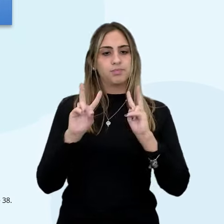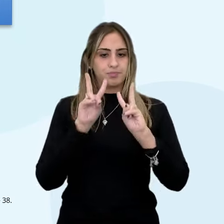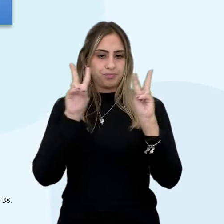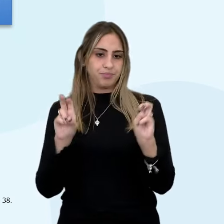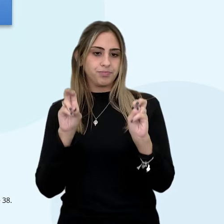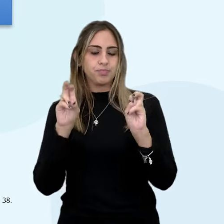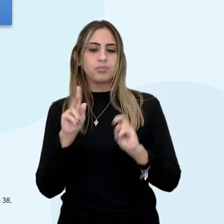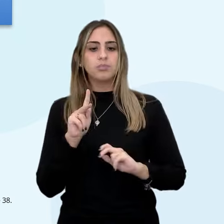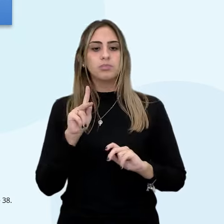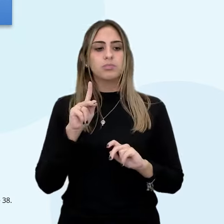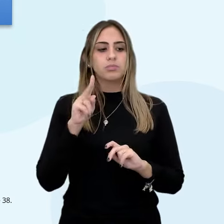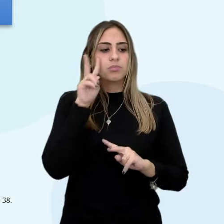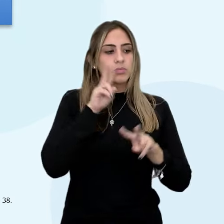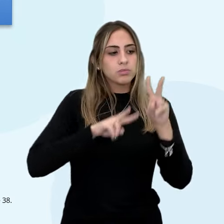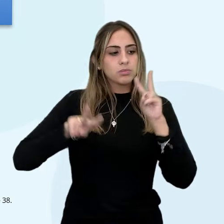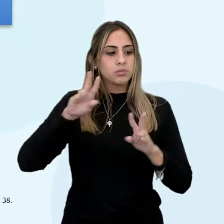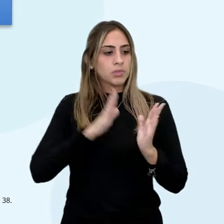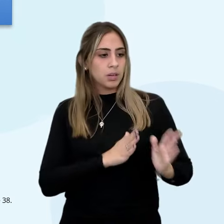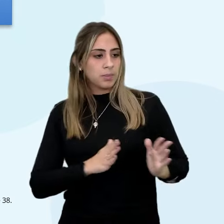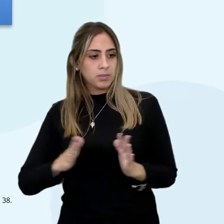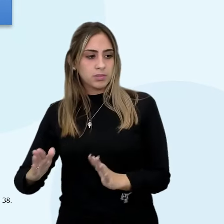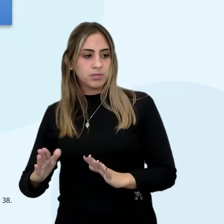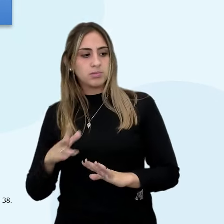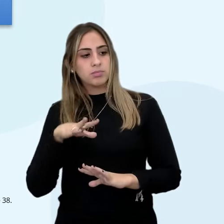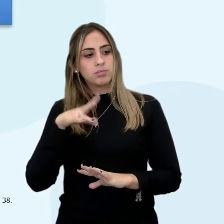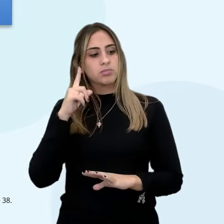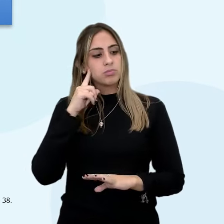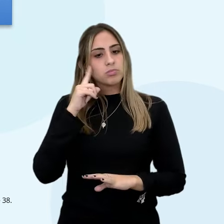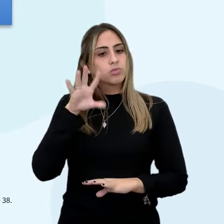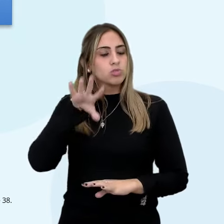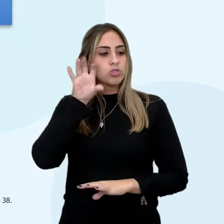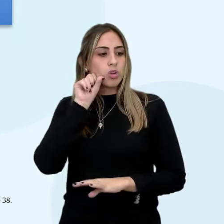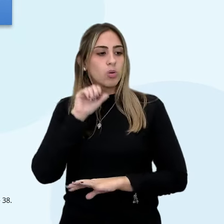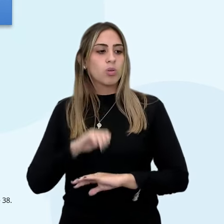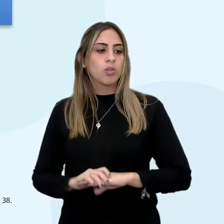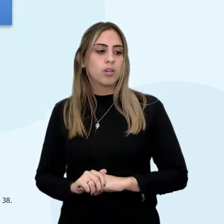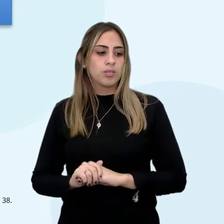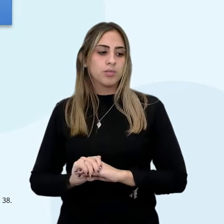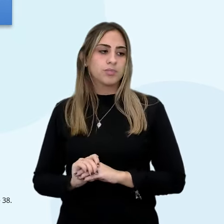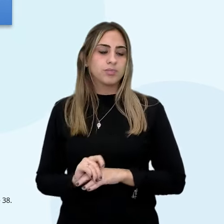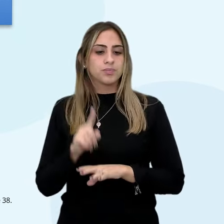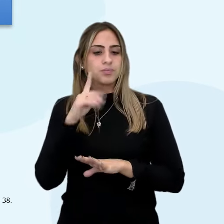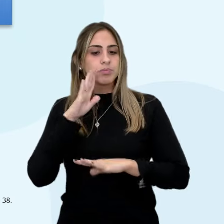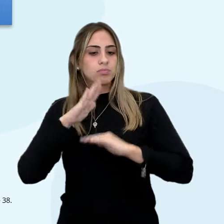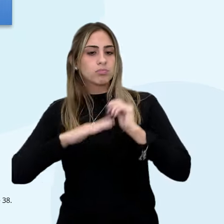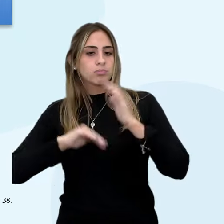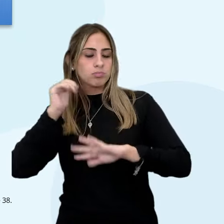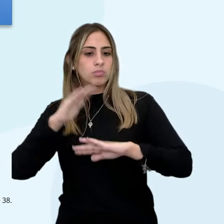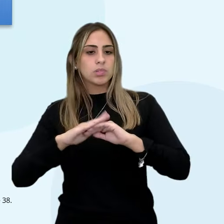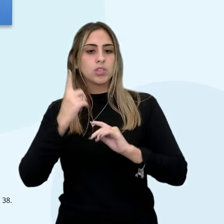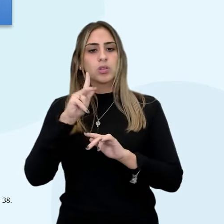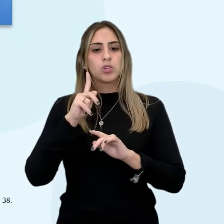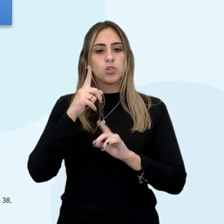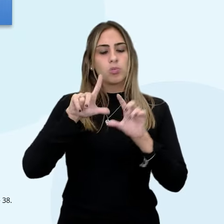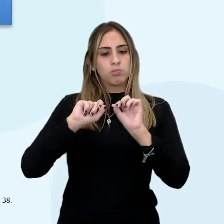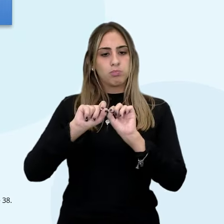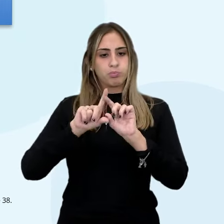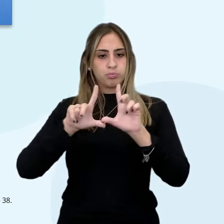questão da criação visual a partir de audições tendo em vista a construção de um